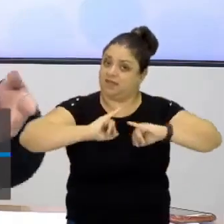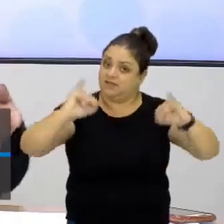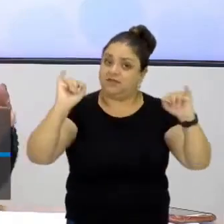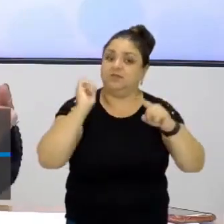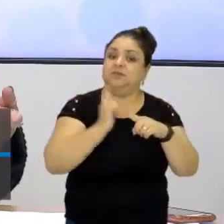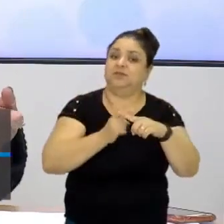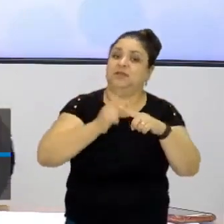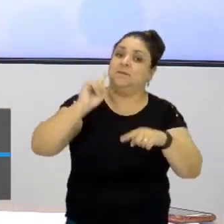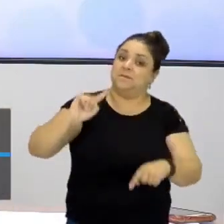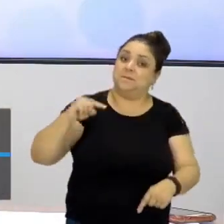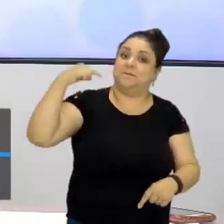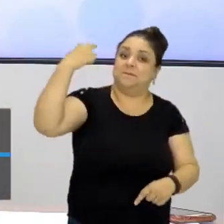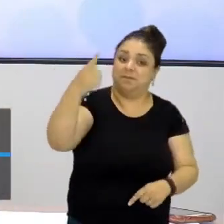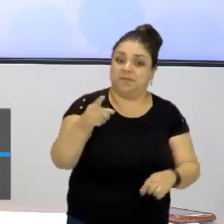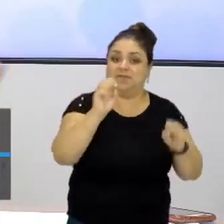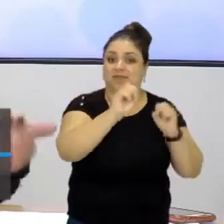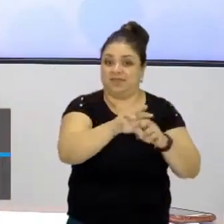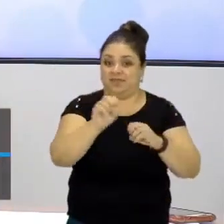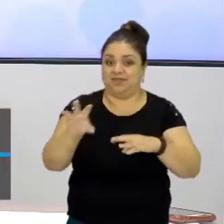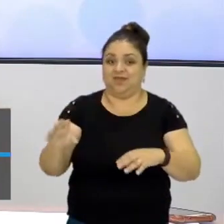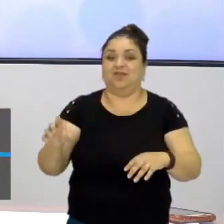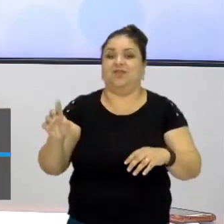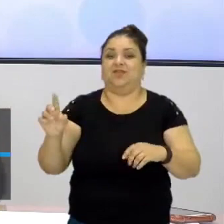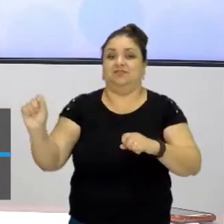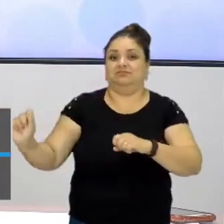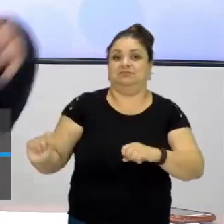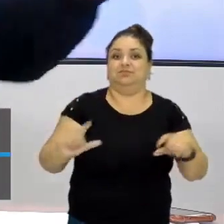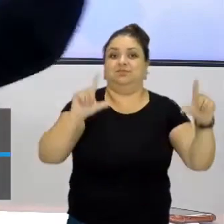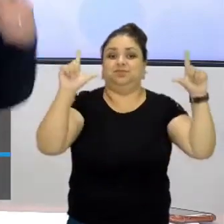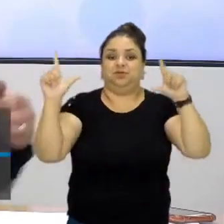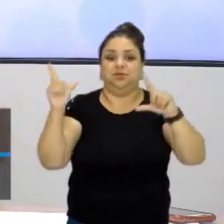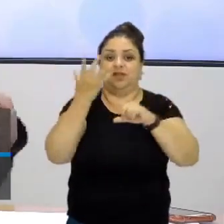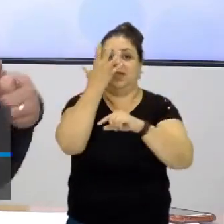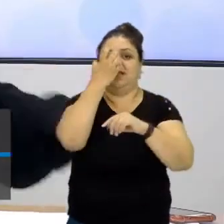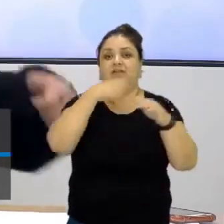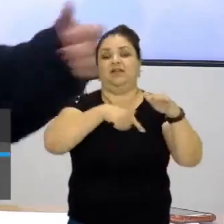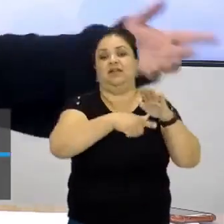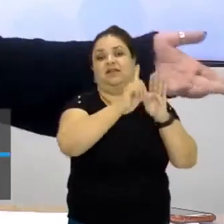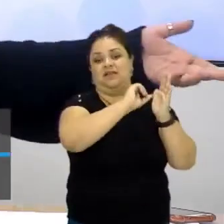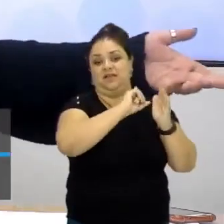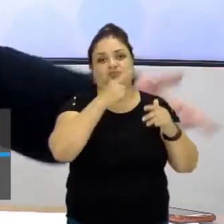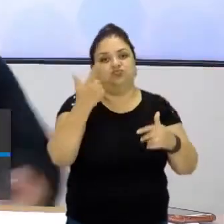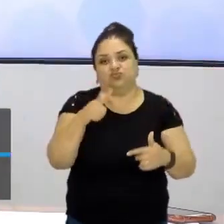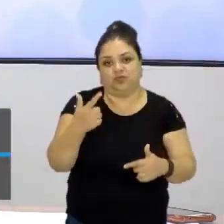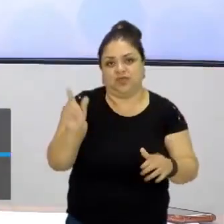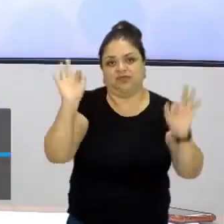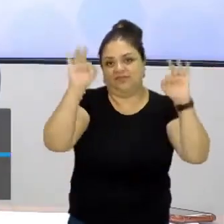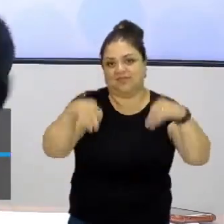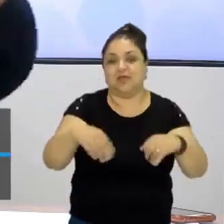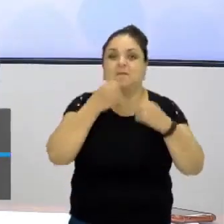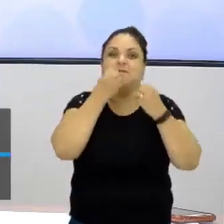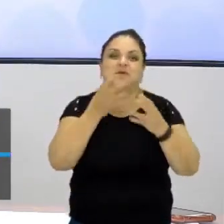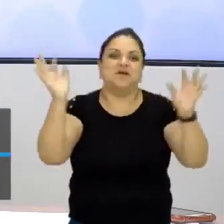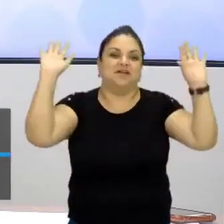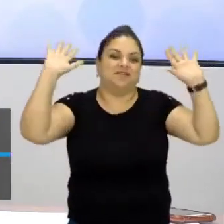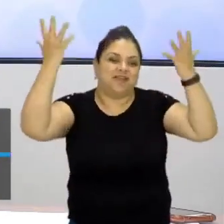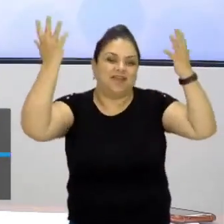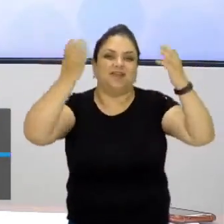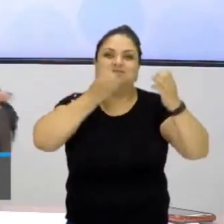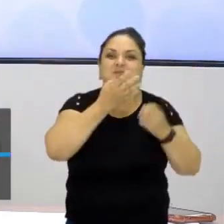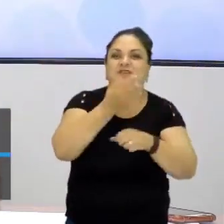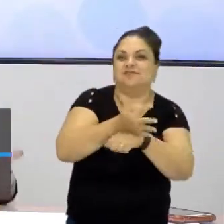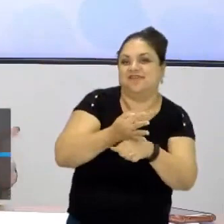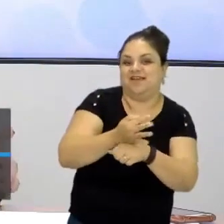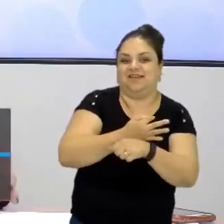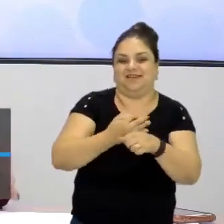na próxima aula, como é reprise, a gente não vai ter a gente falando, tipo, boas férias, boas festas. Então, a gente já vai fazer isso